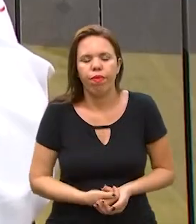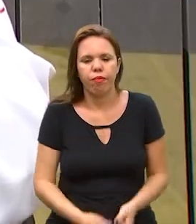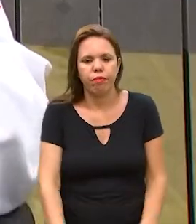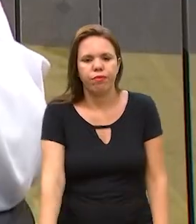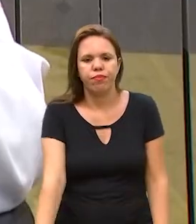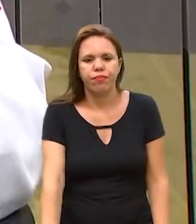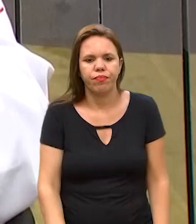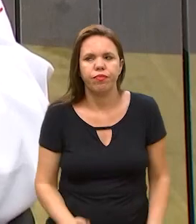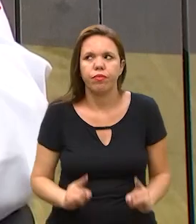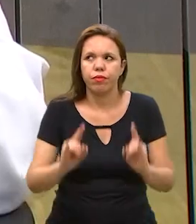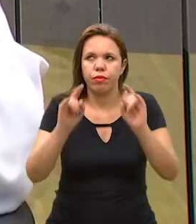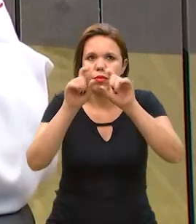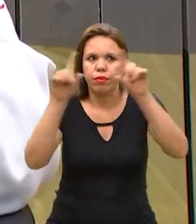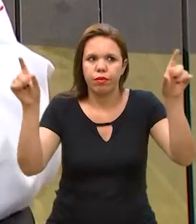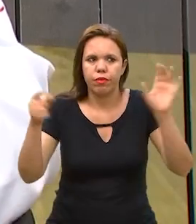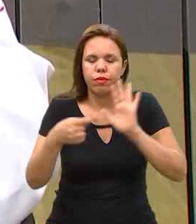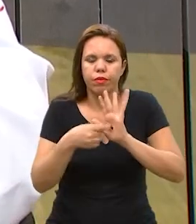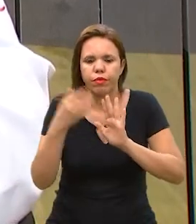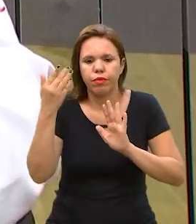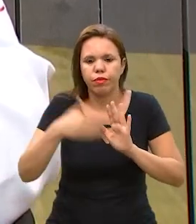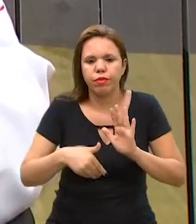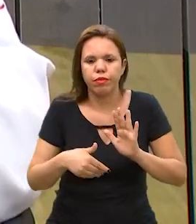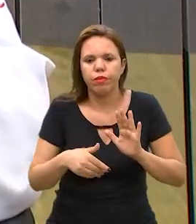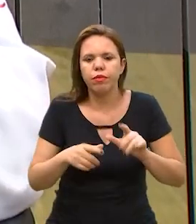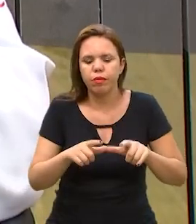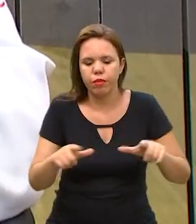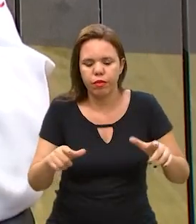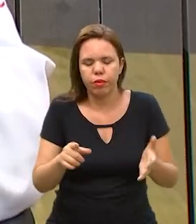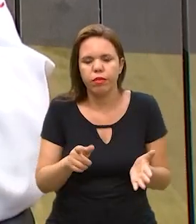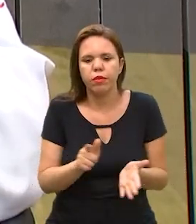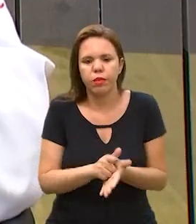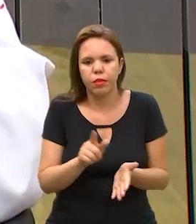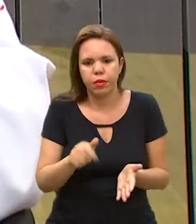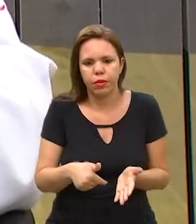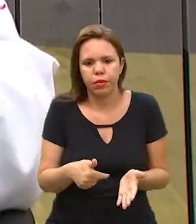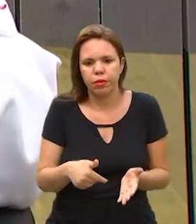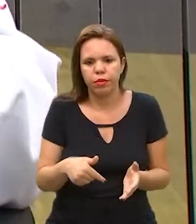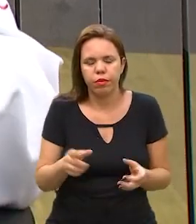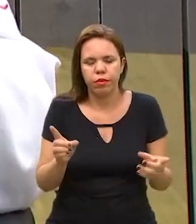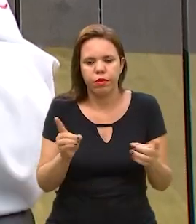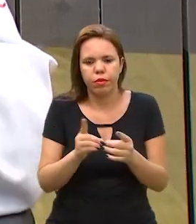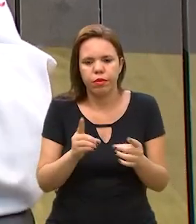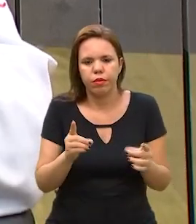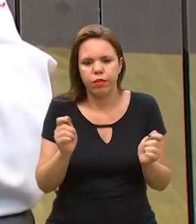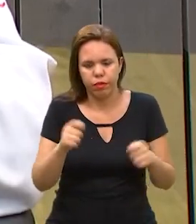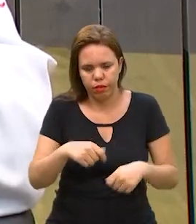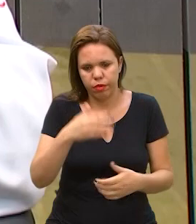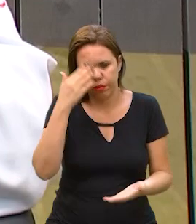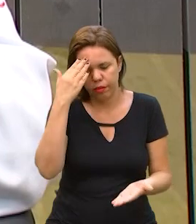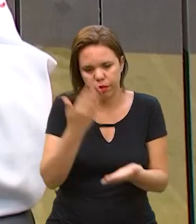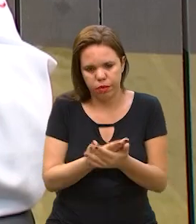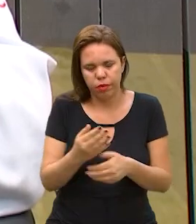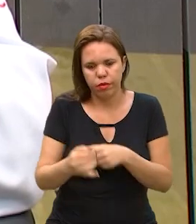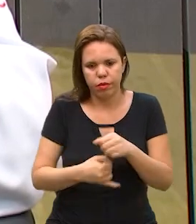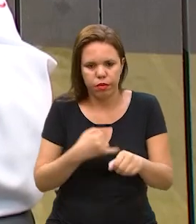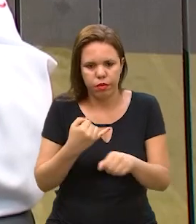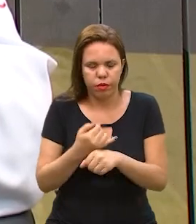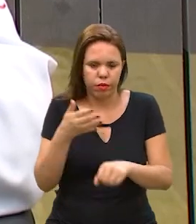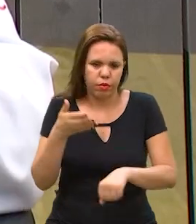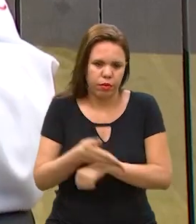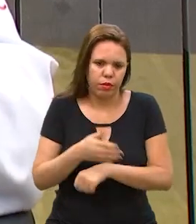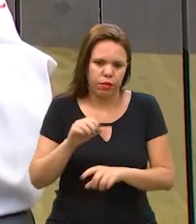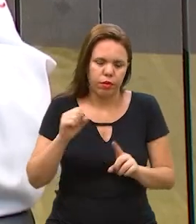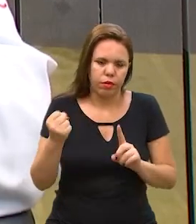nos seus prédios, nas suas fachadas, nos seus laudos, que é um serviço acreditado, mas se você entrar também no site da